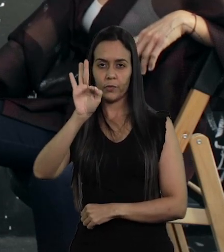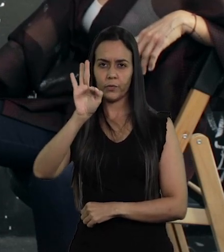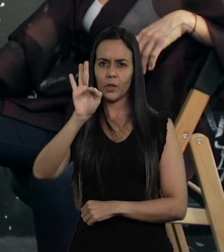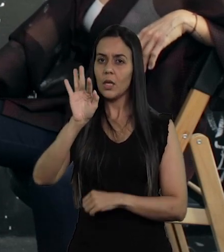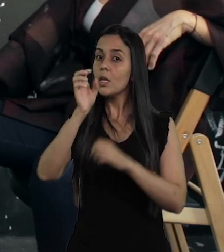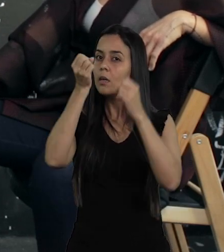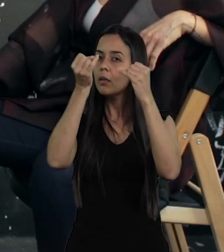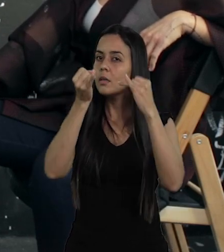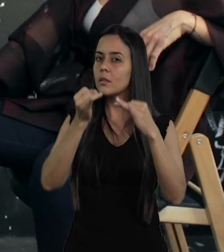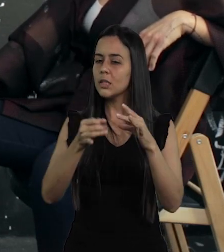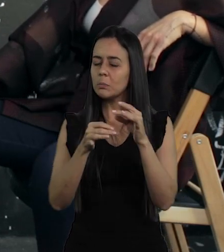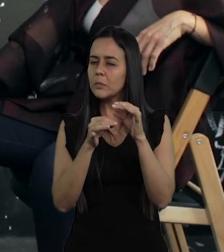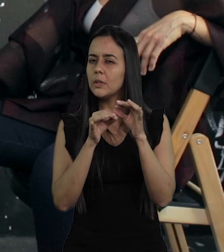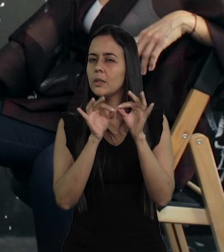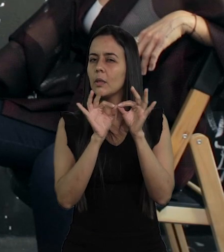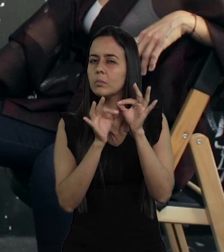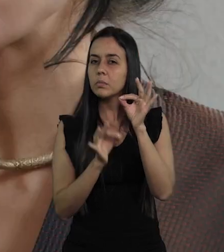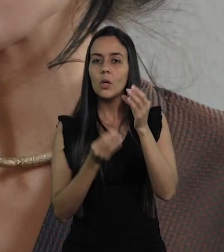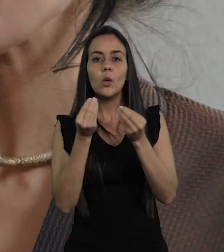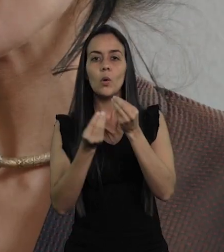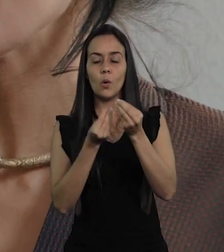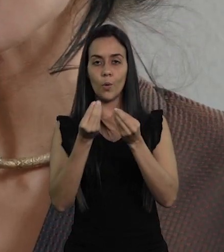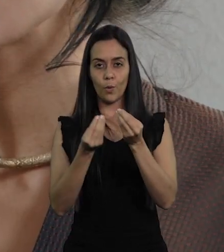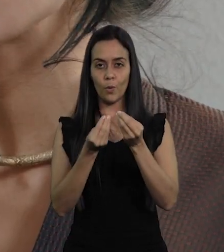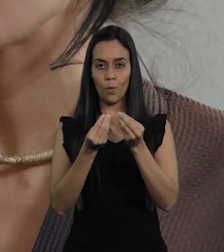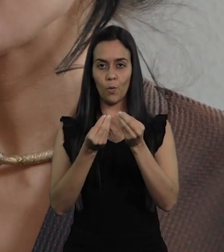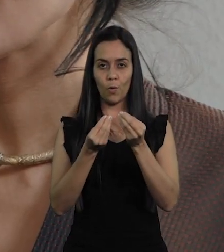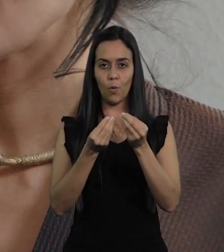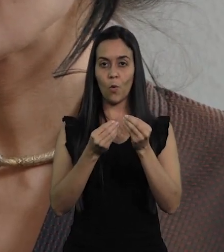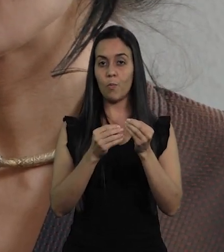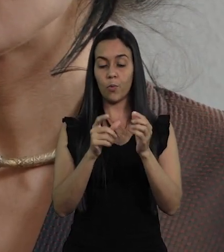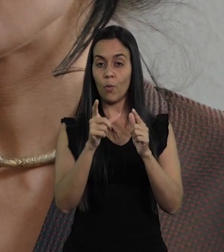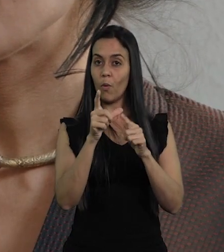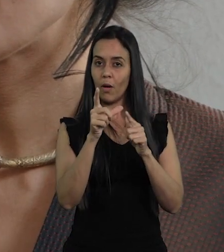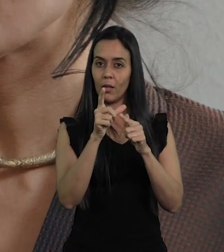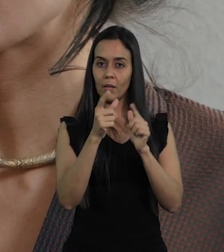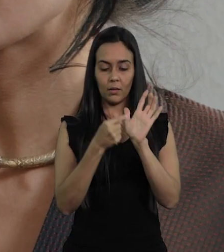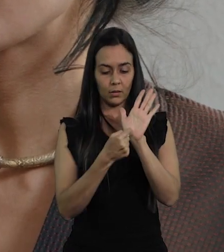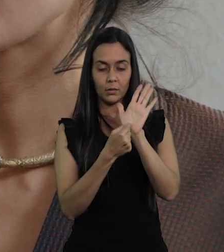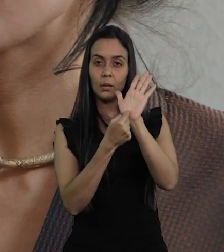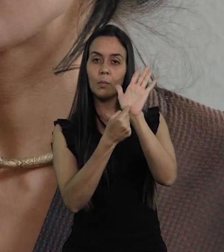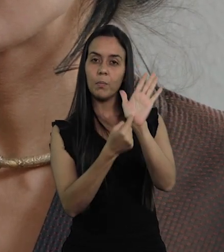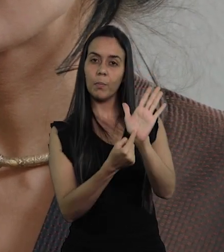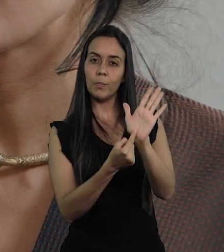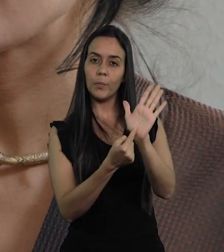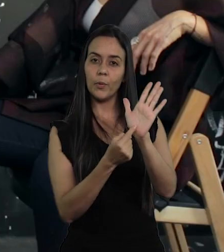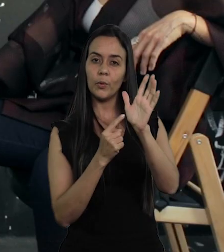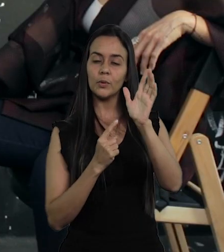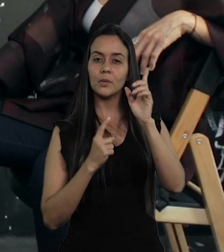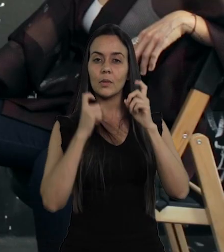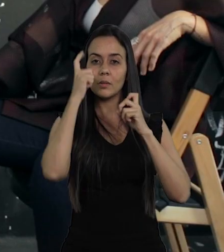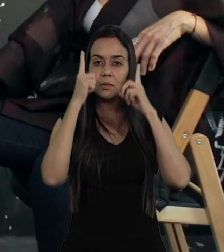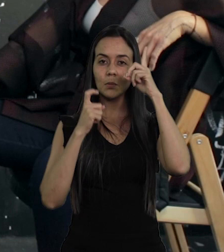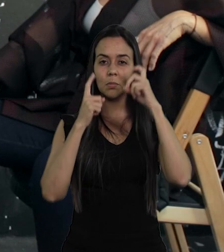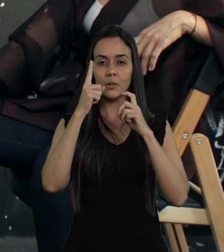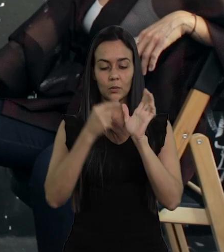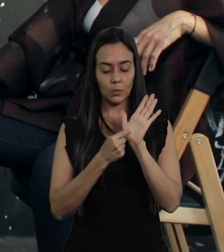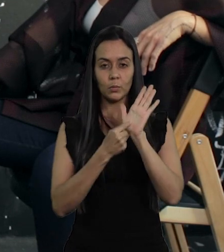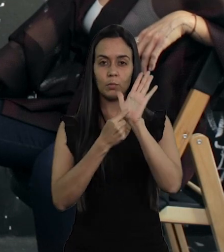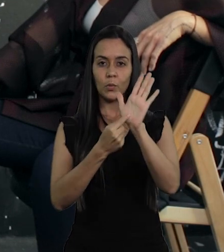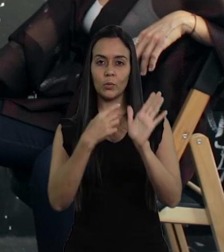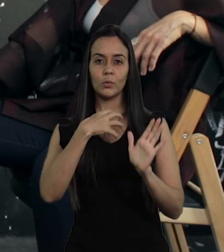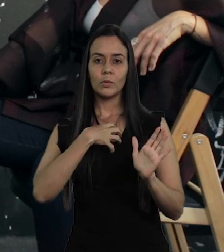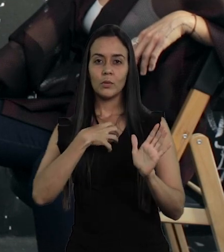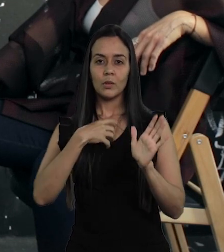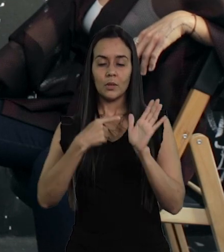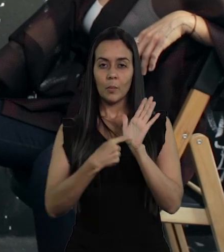primeiro símbolo expressivo humano de todos. Isso, claro, segundo alguns estudiosos da estética, da história da